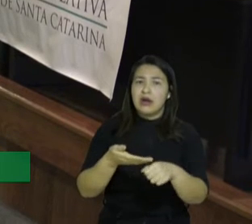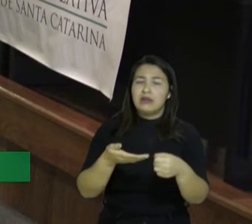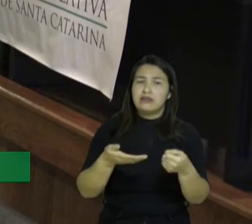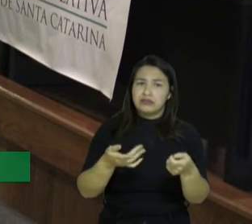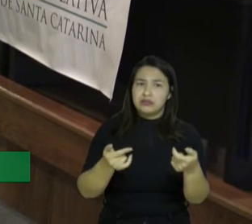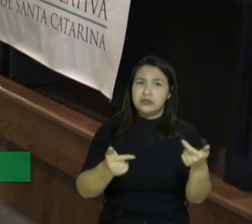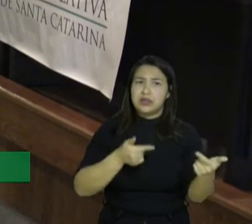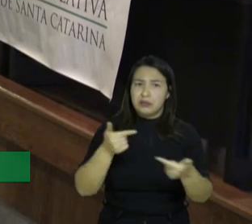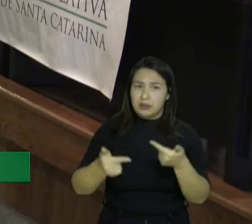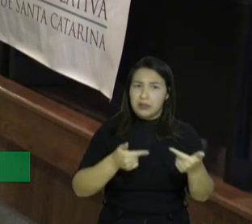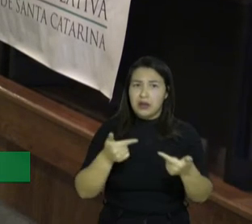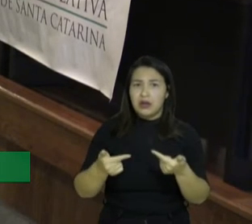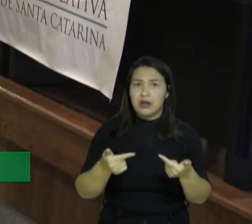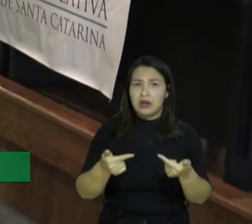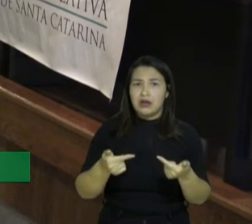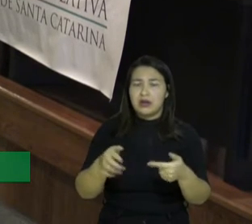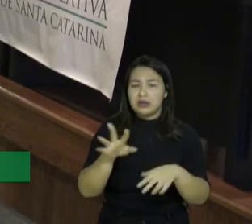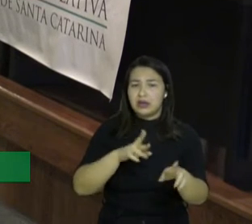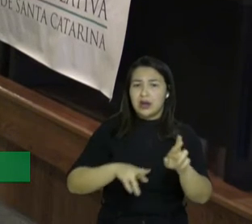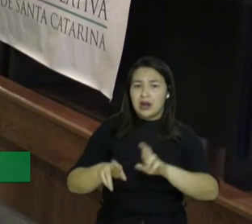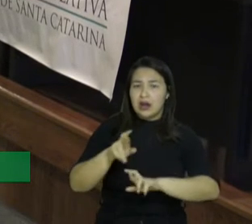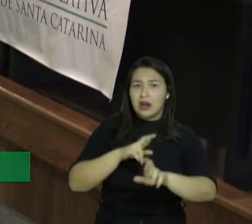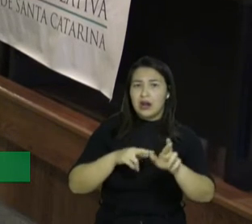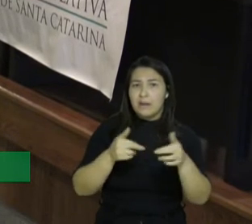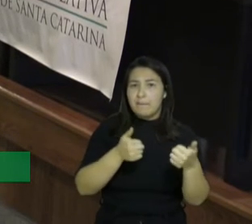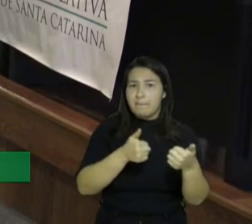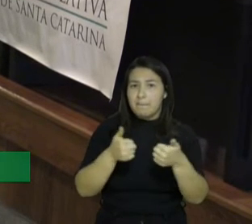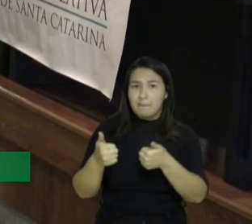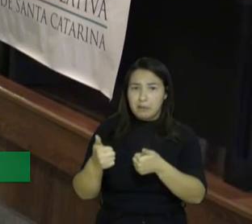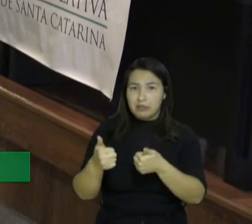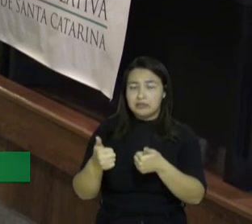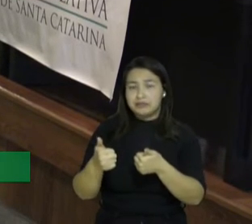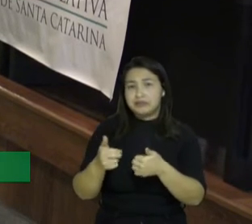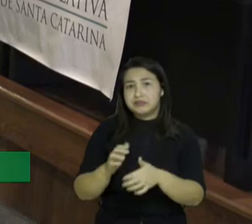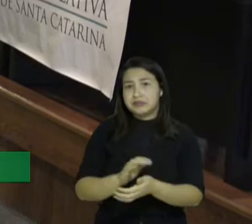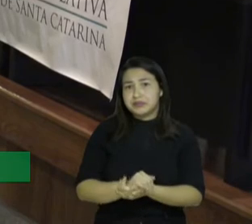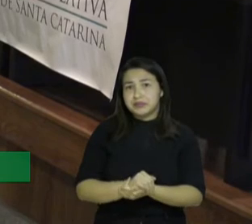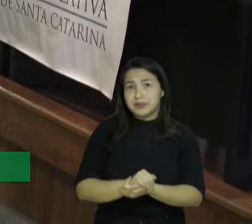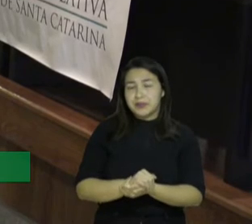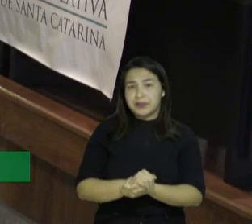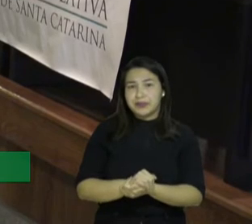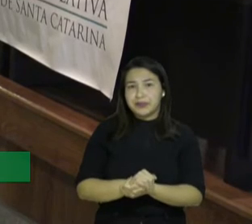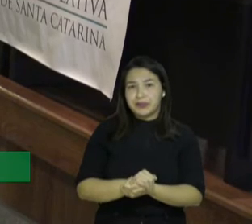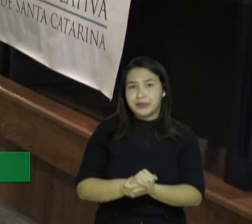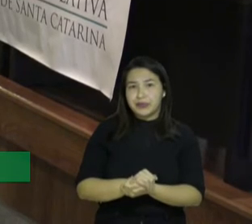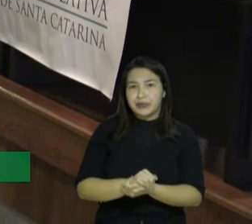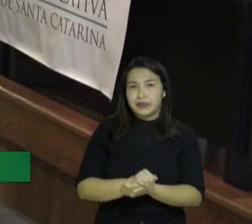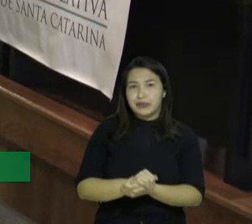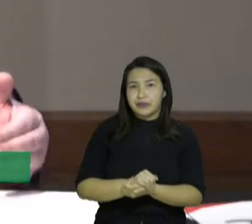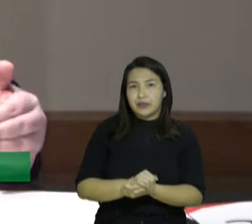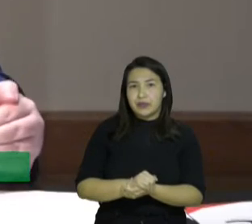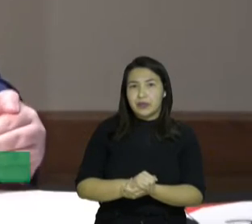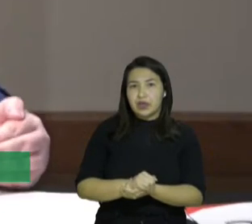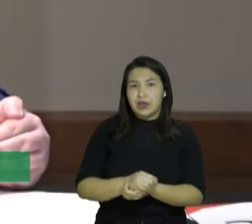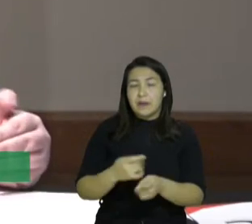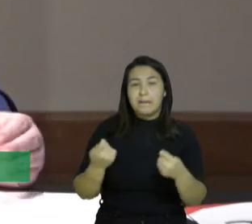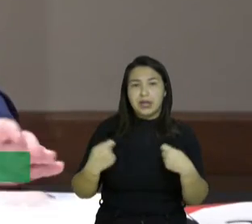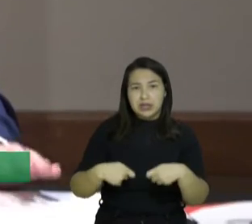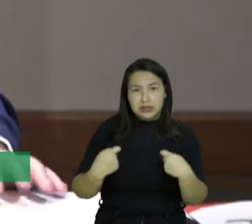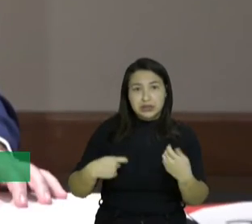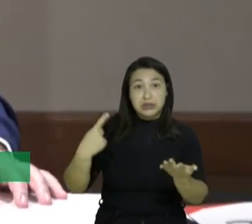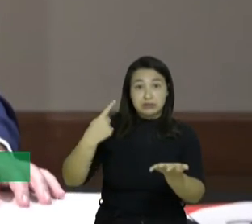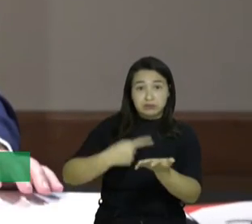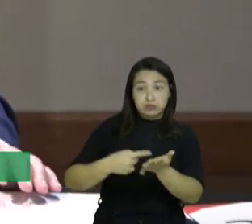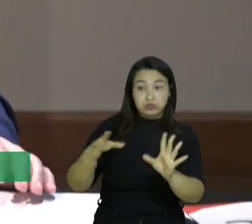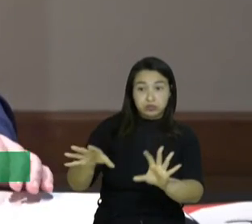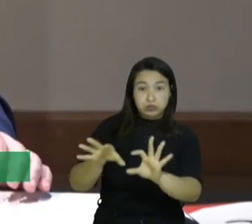relações internacionais e dessas do estabelecimento de um novo posicionamento de parcerias